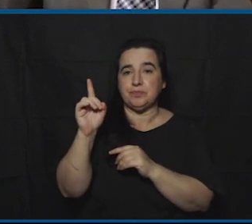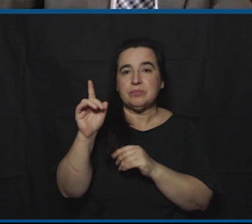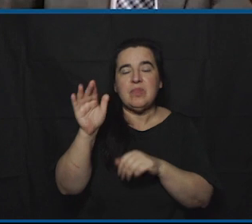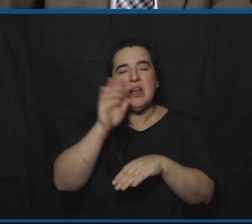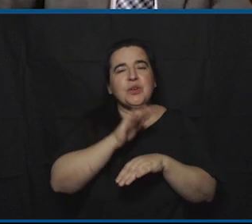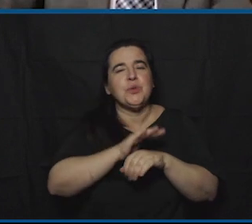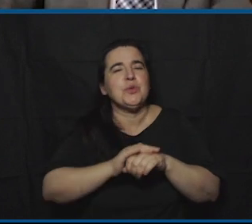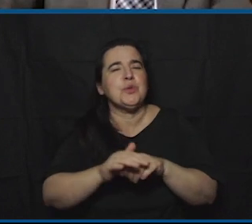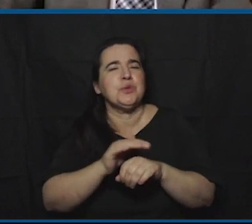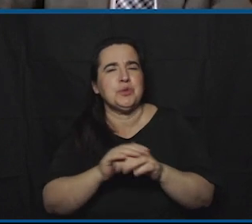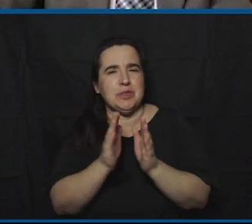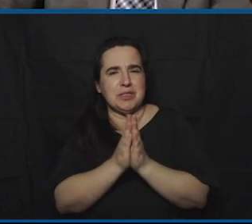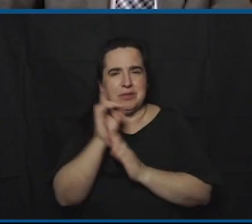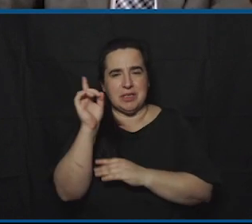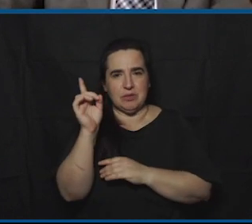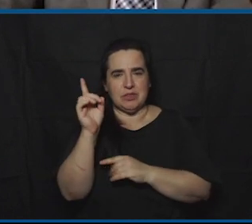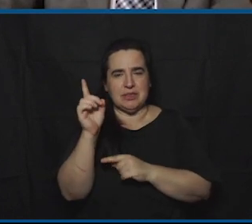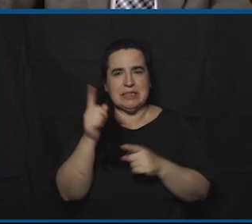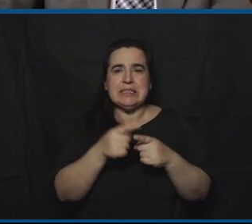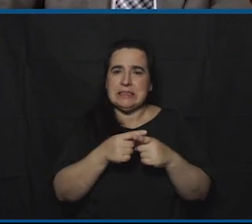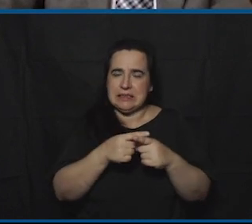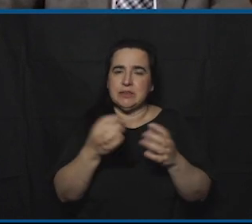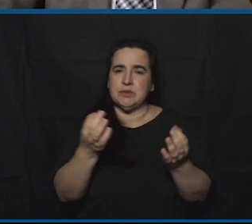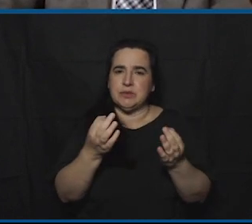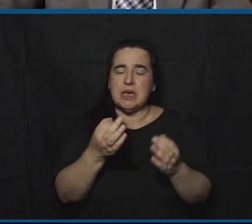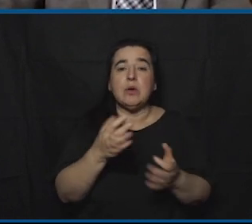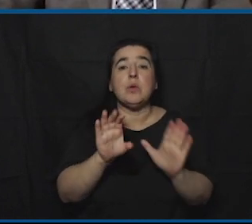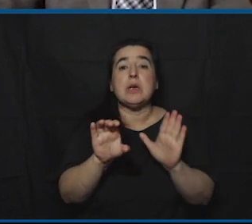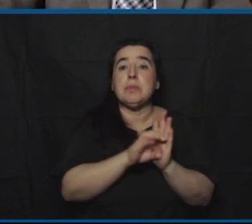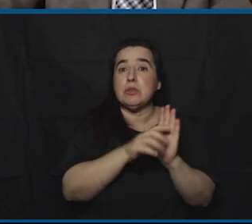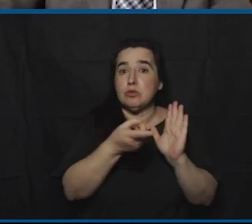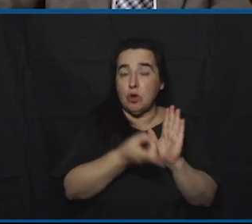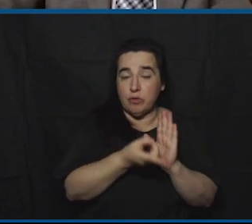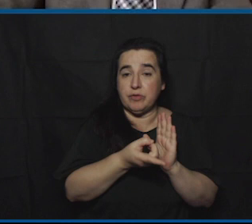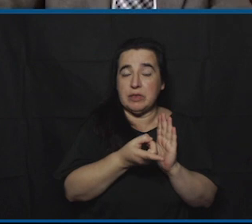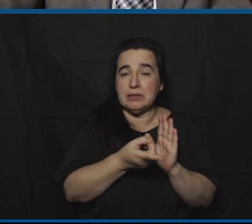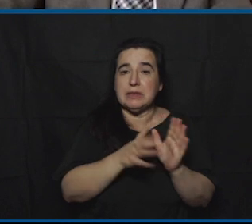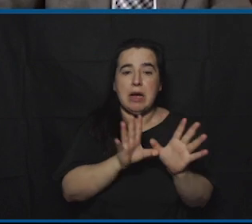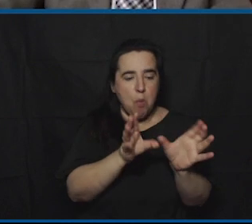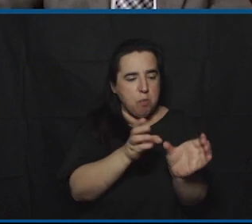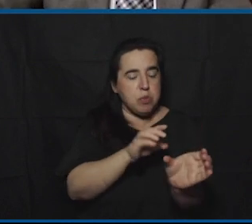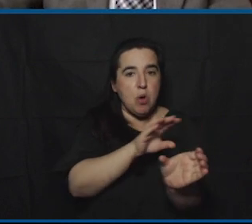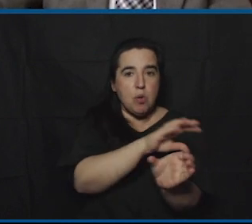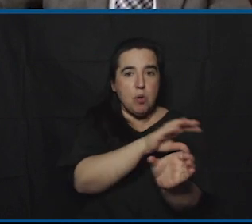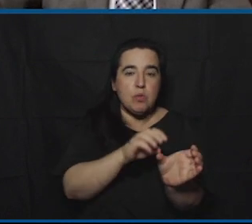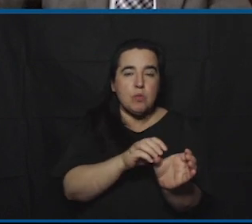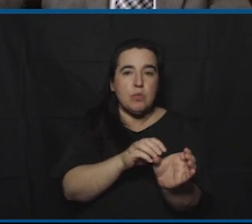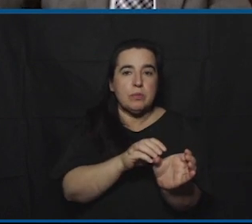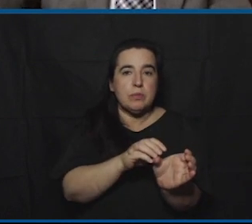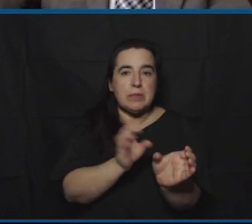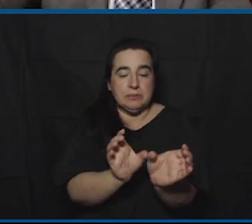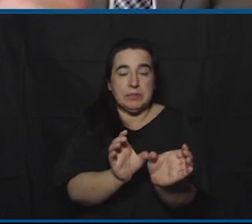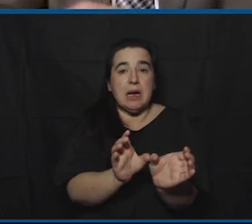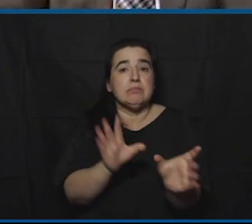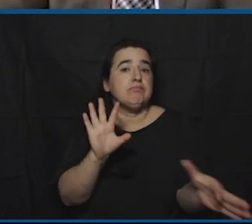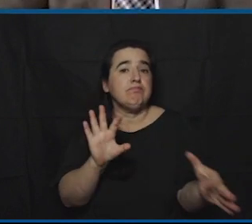consolação, a mensagem de consolação. E é interessante que, ainda que este capítulo 9 esteja aqui neste bloco de referente ao